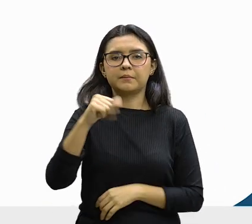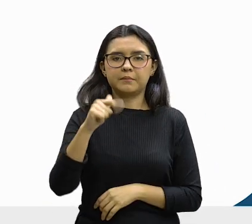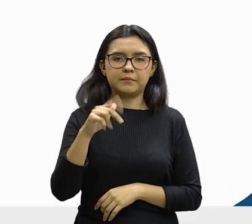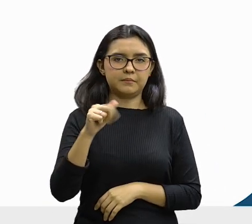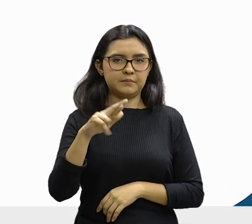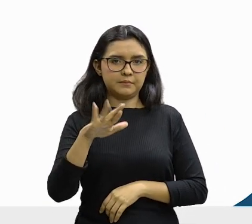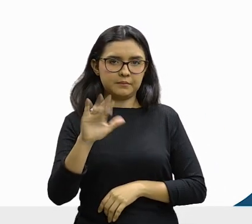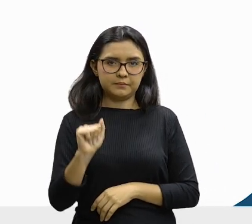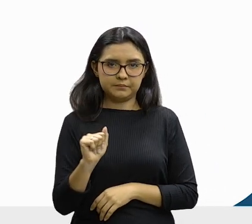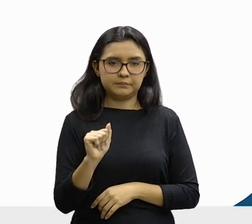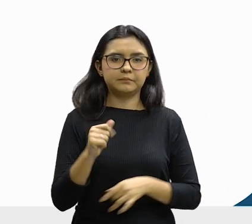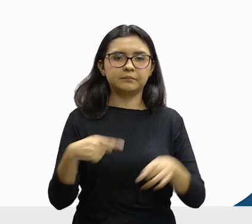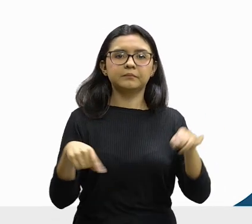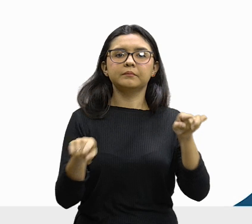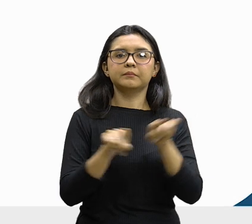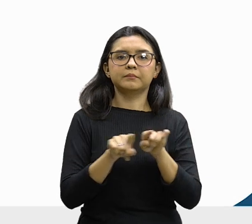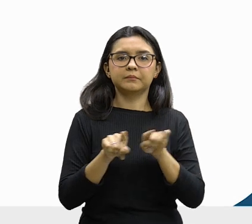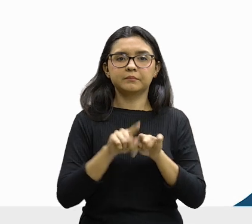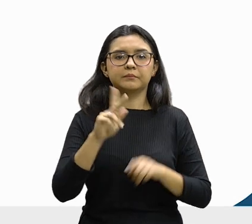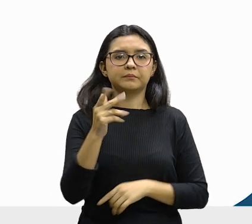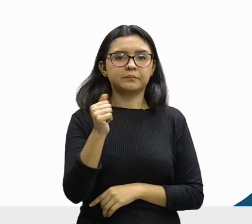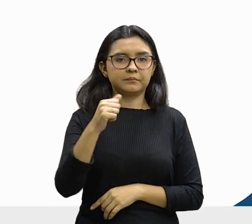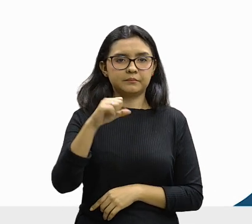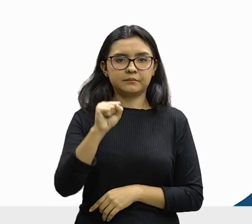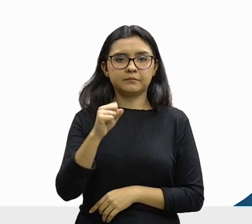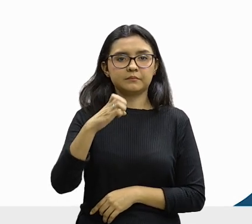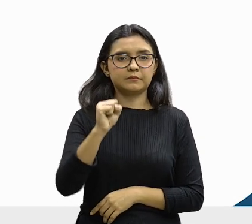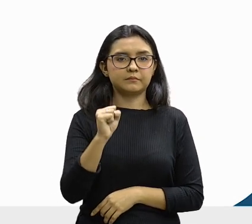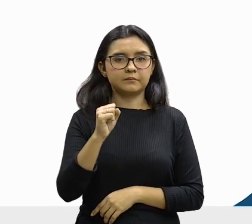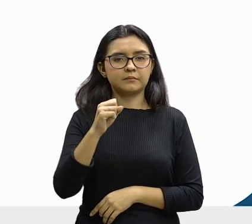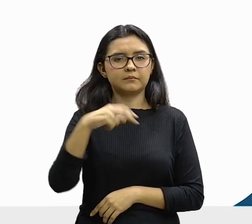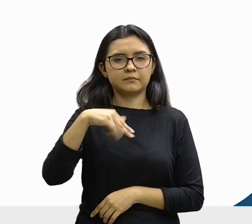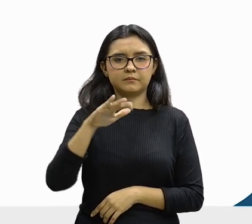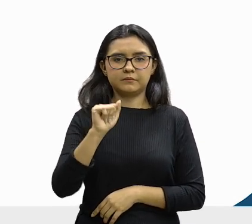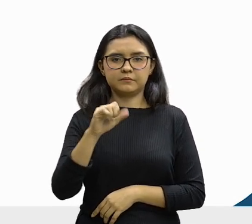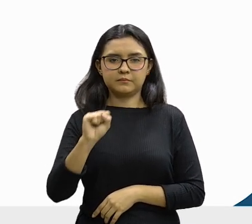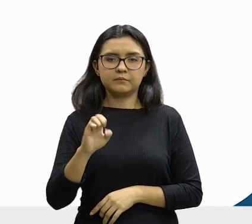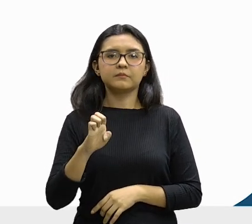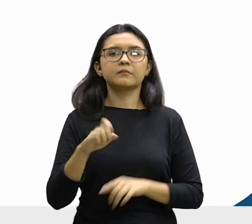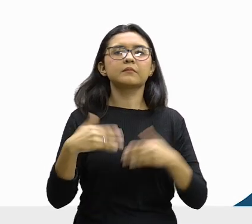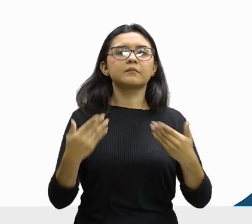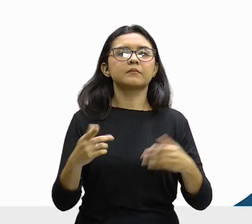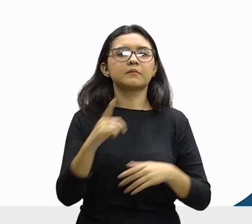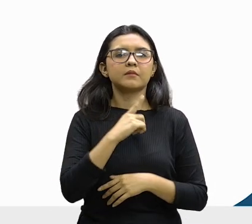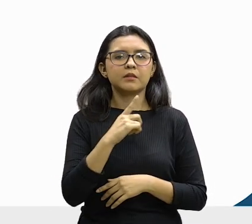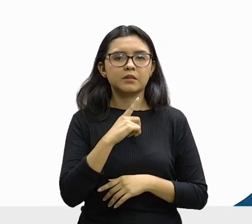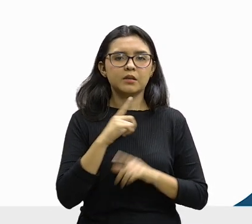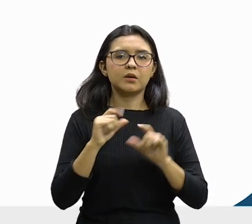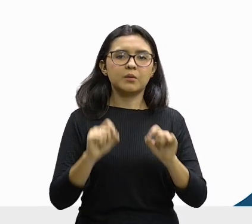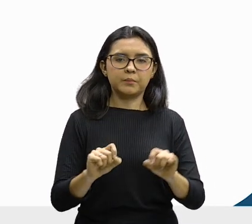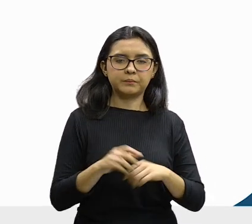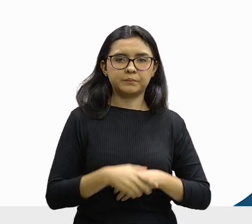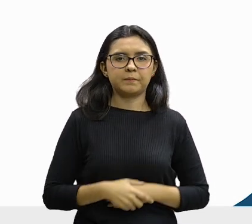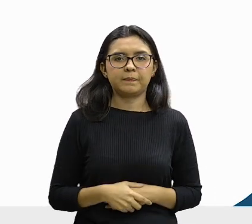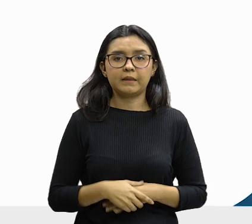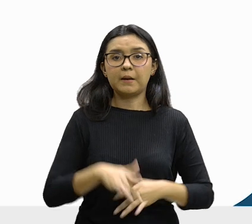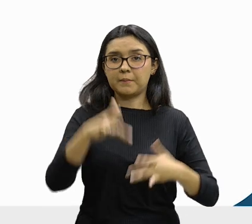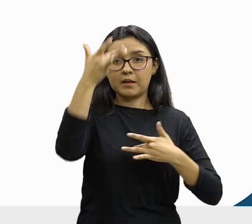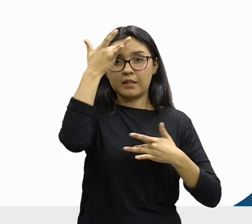casos registrados pelos órgãos de saúde locais. A hanseníase é causada por um bacilo, Mycobacterium leprae, enquanto a malária é causada